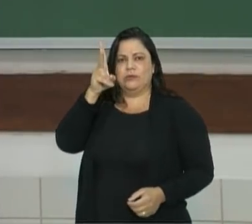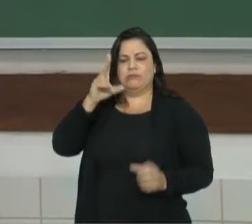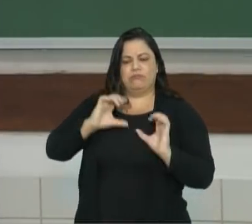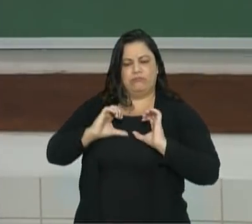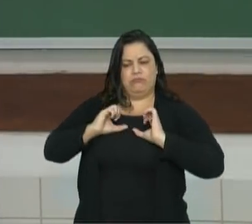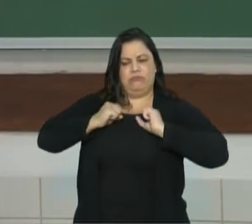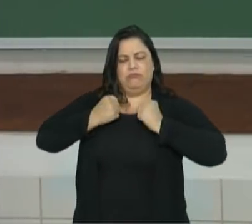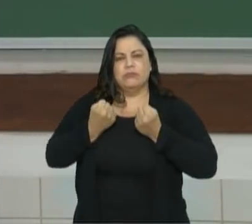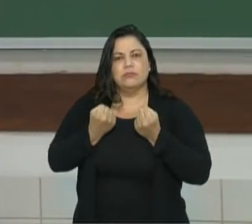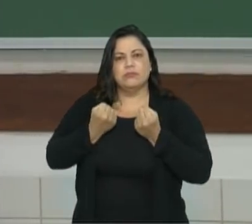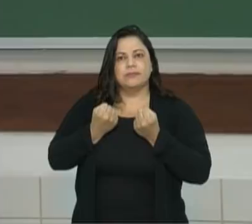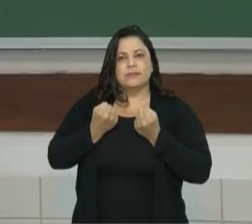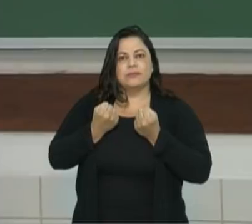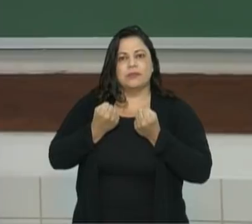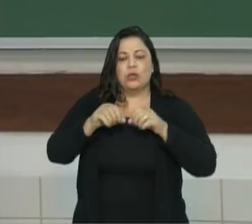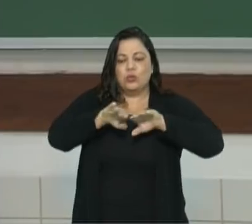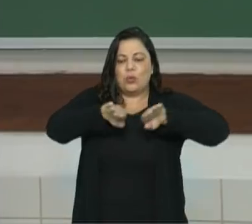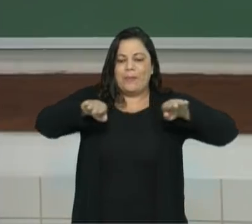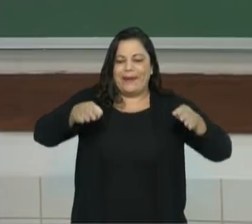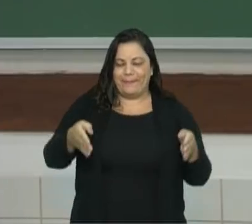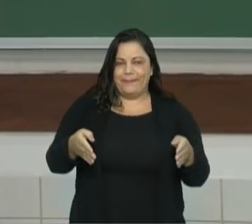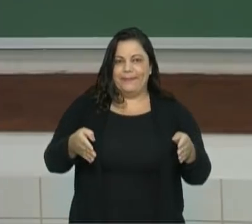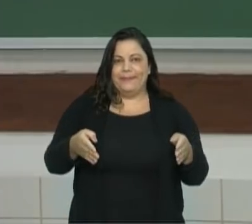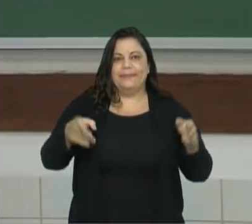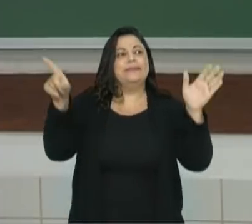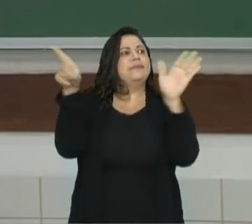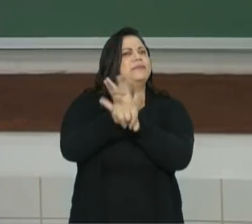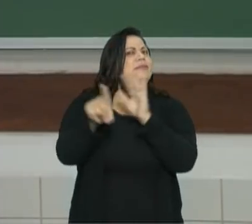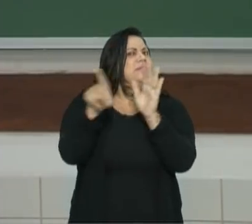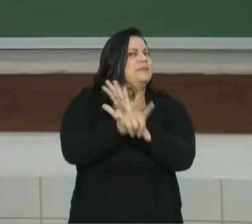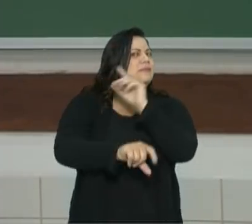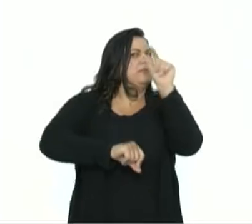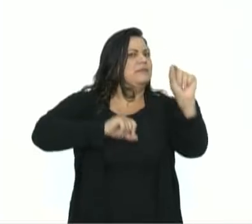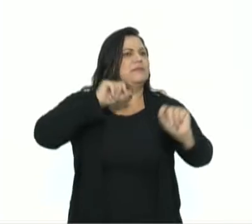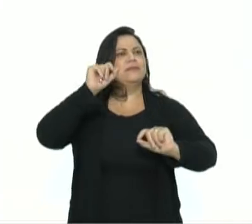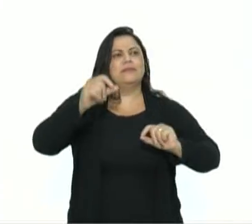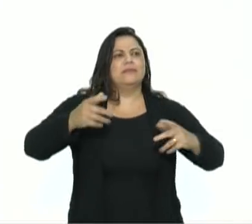Ok? E a minha pergunta é: